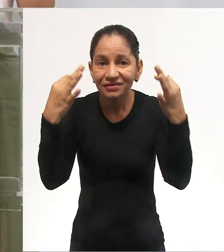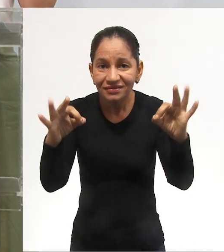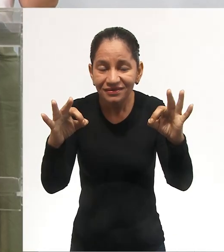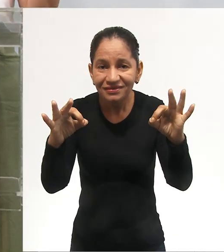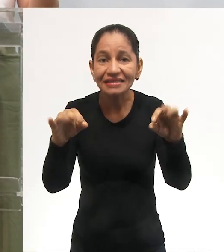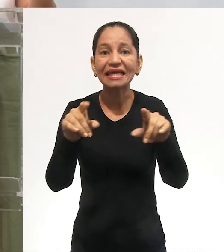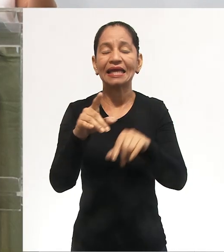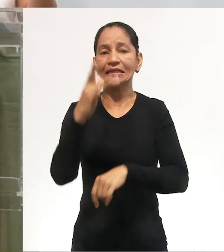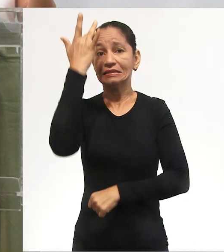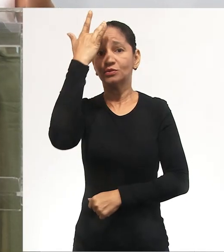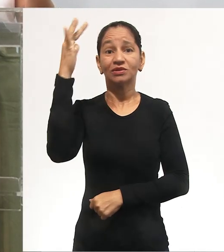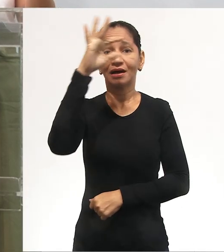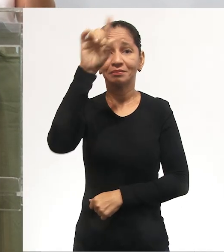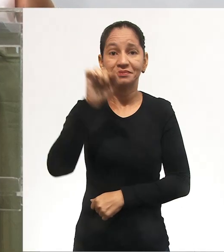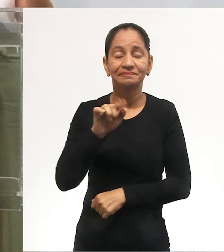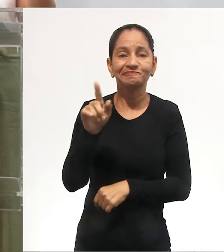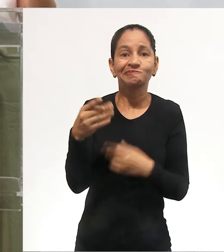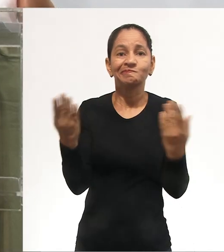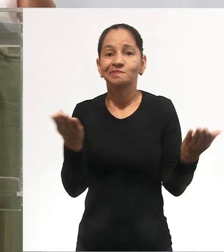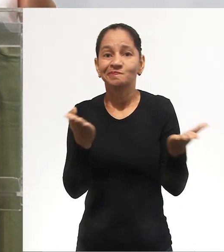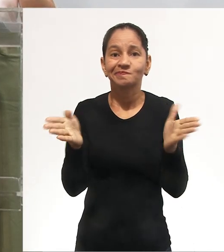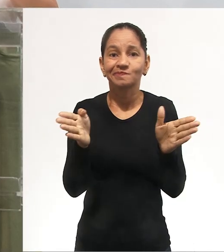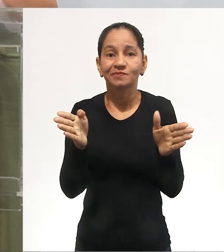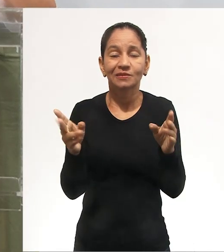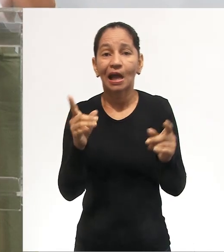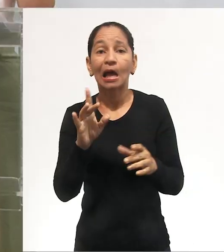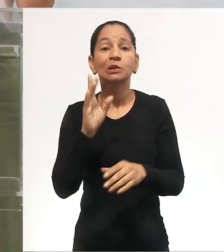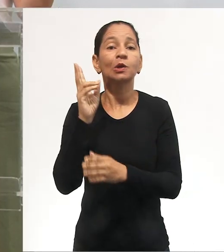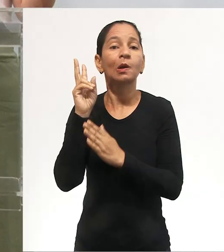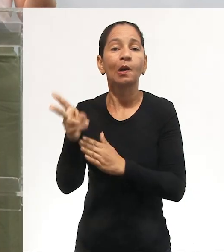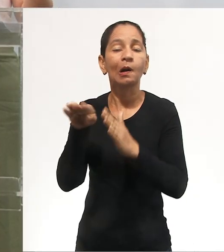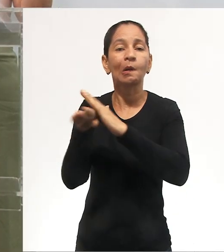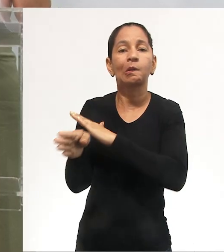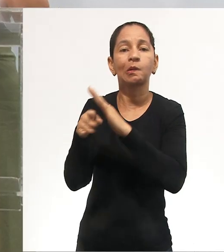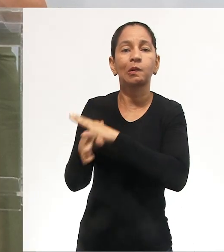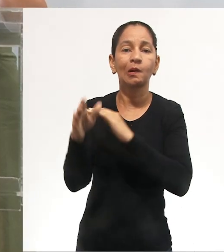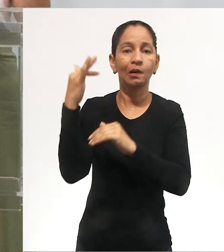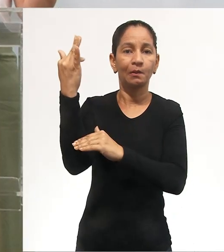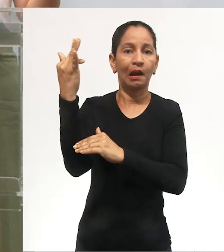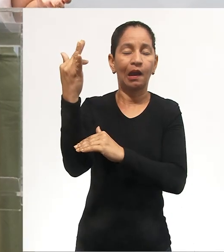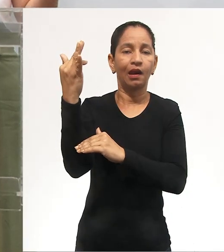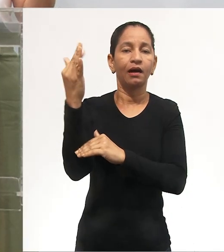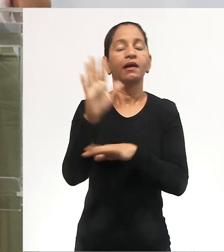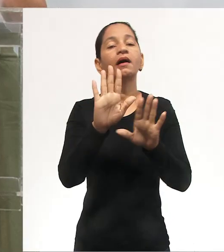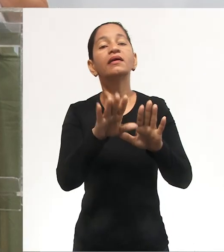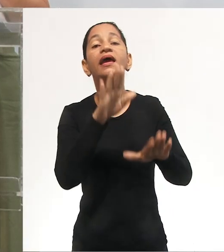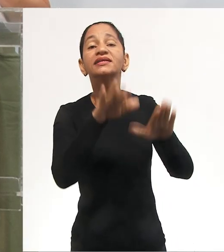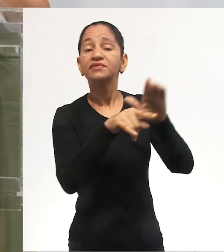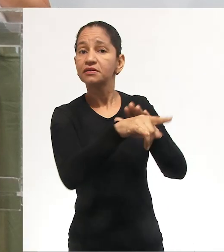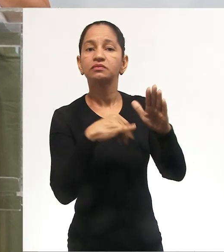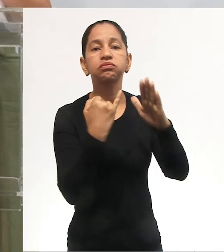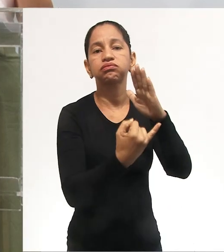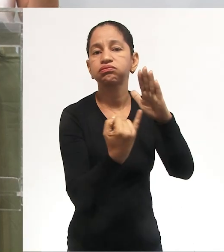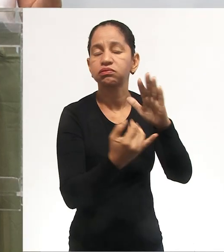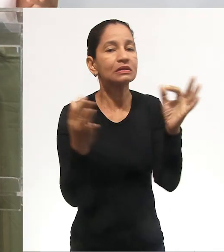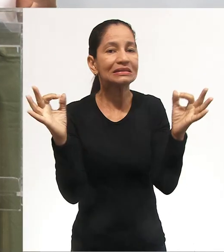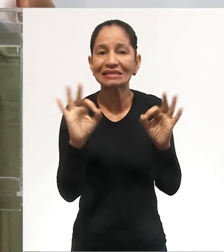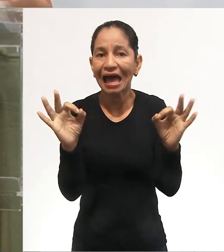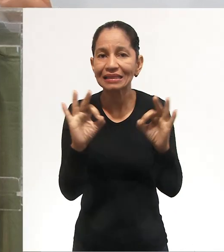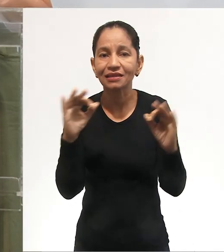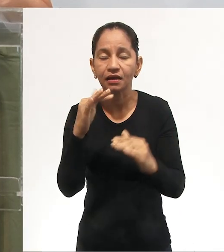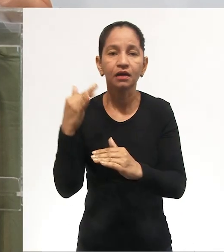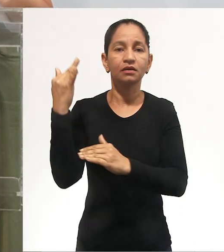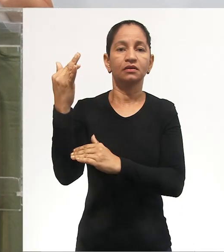ele não saber utilizar a linguagem formal e dentro de um contexto formal ele não utilizar por desconhecimento, né, por não